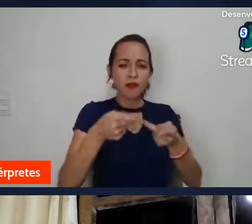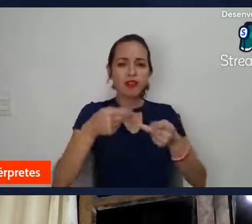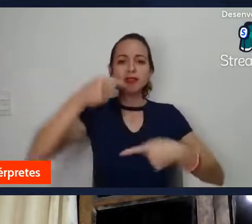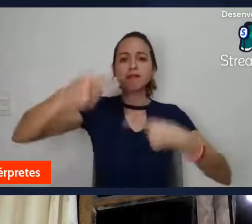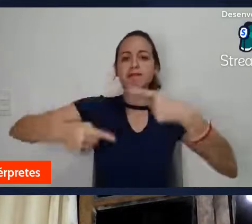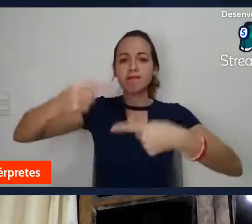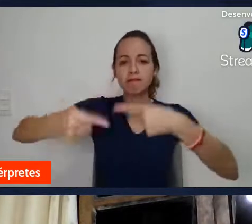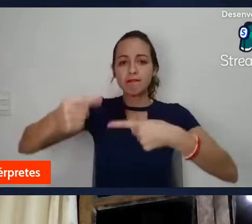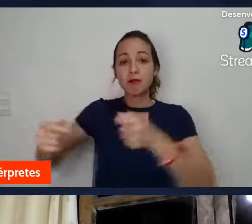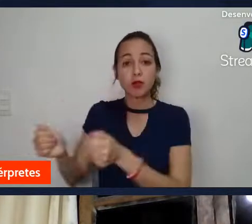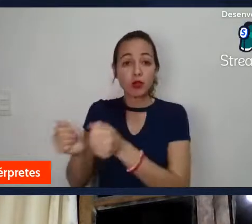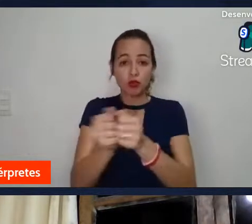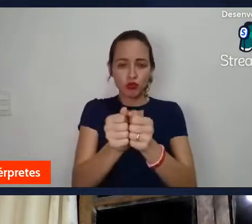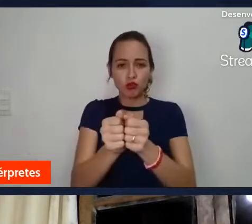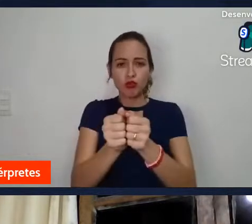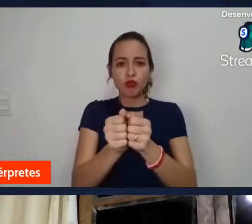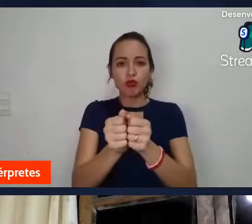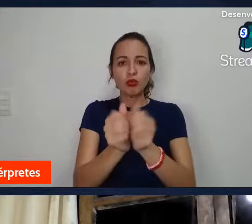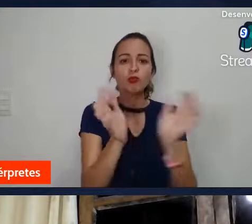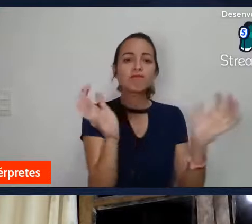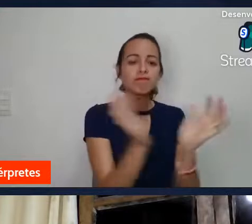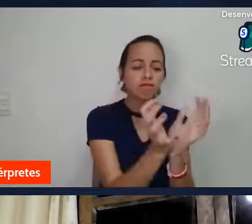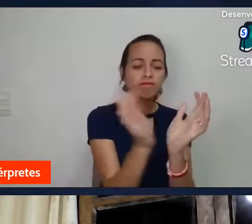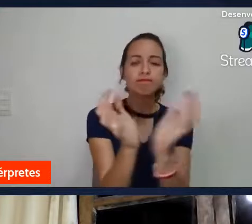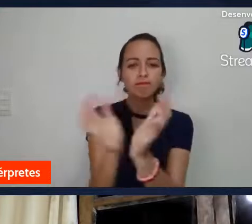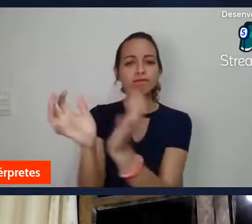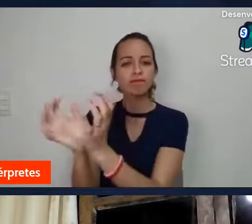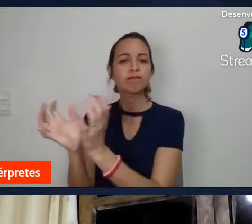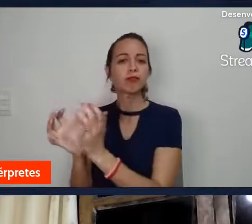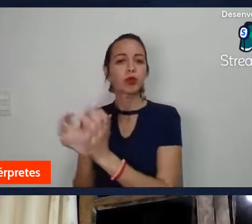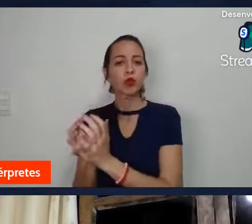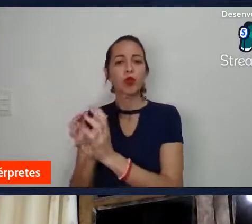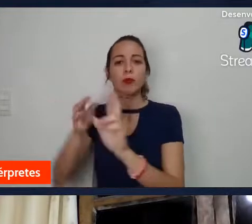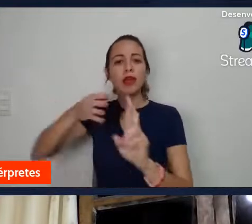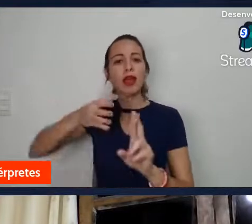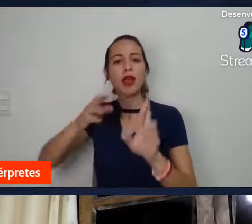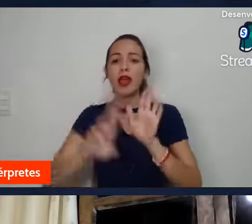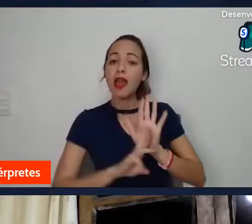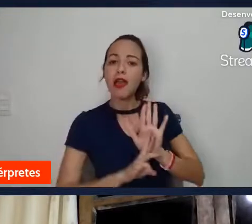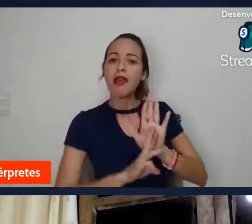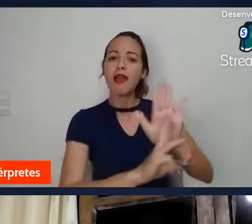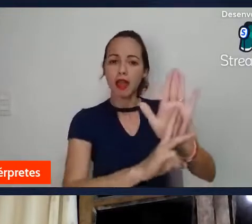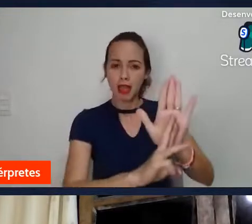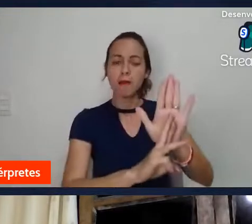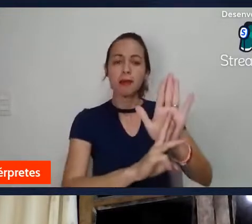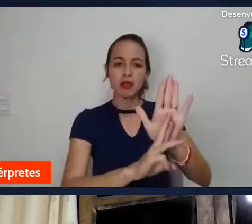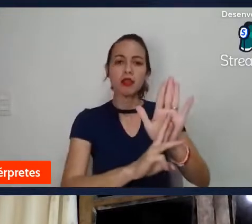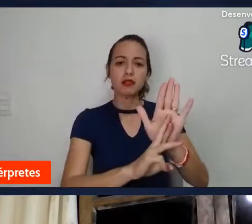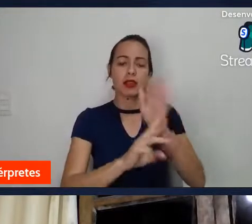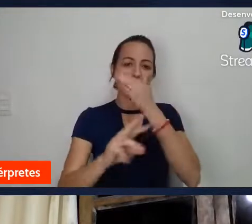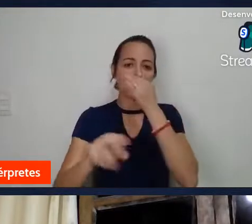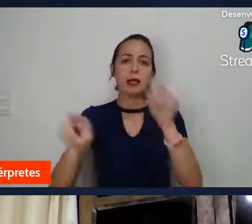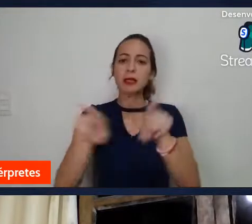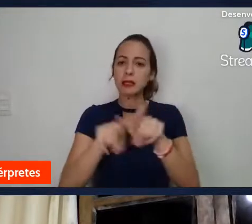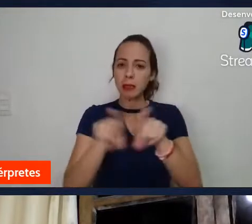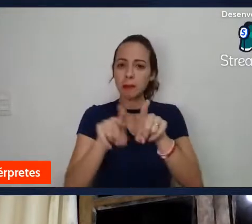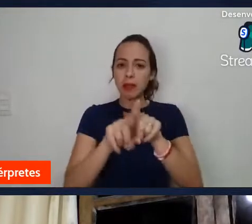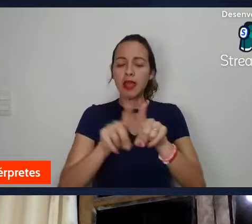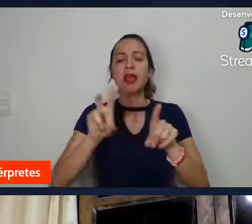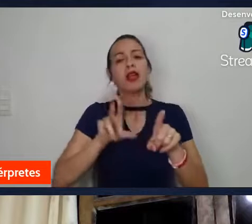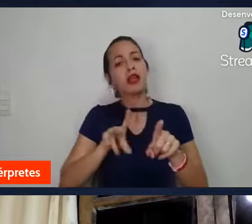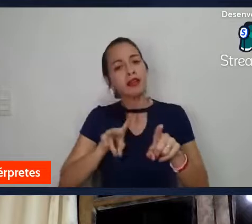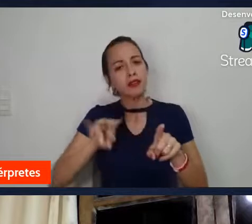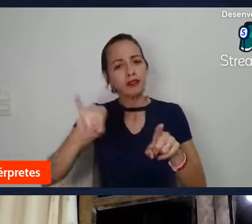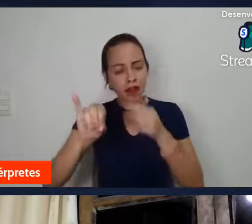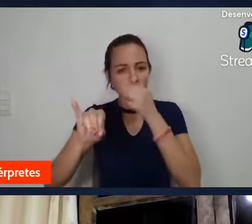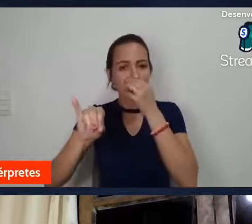juntamente com várias entidades aqui representadas, que serão mencionadas, né, uma a uma,